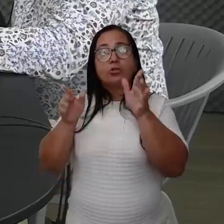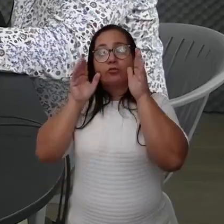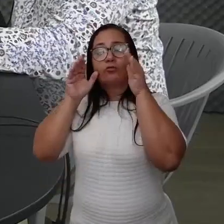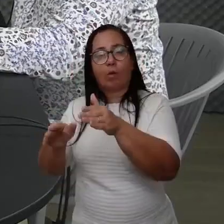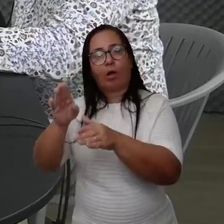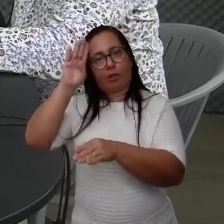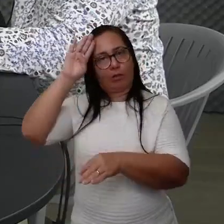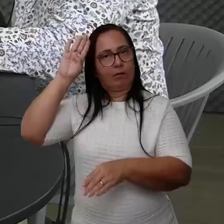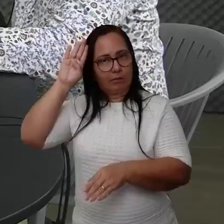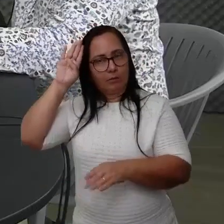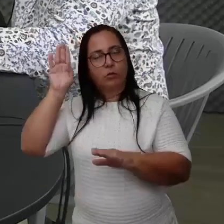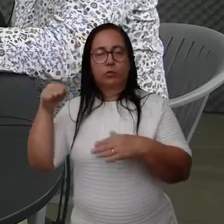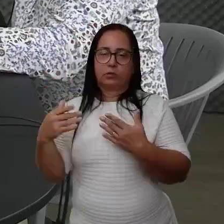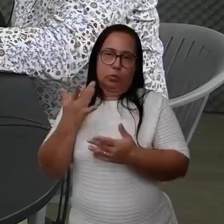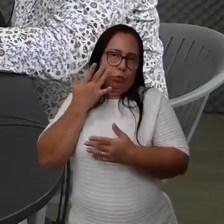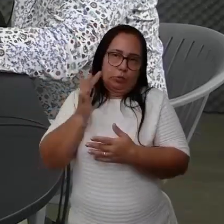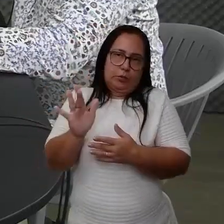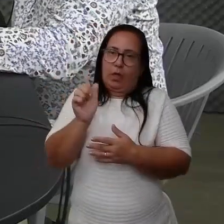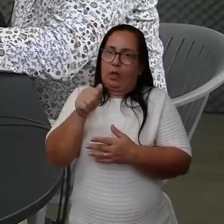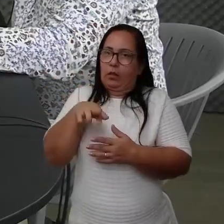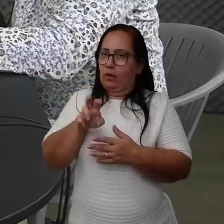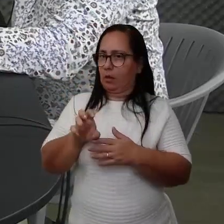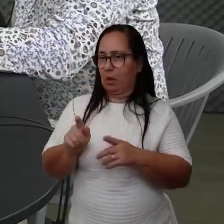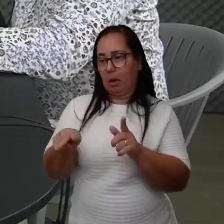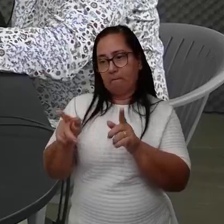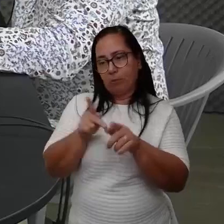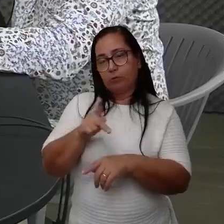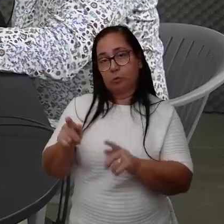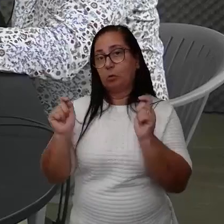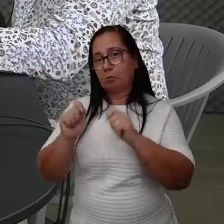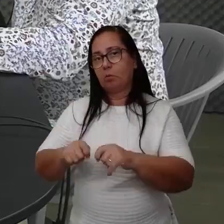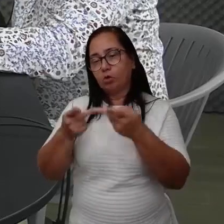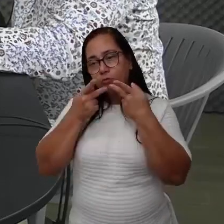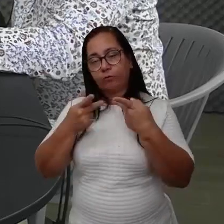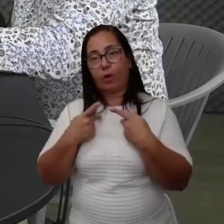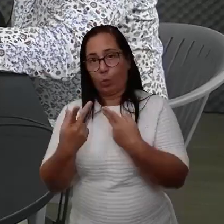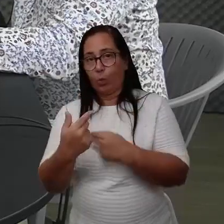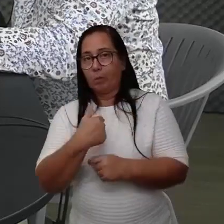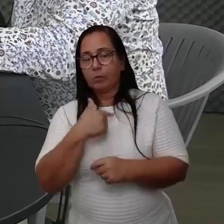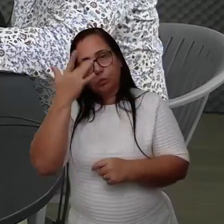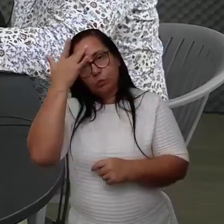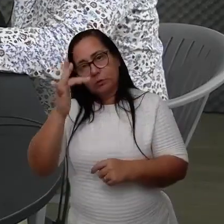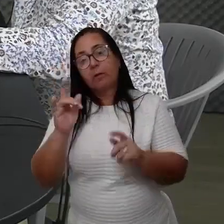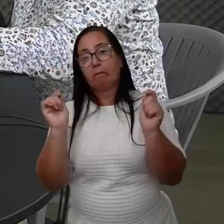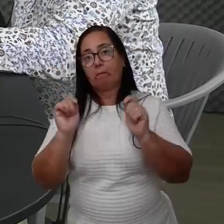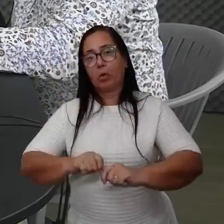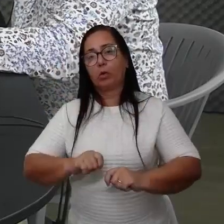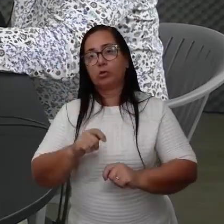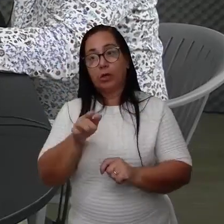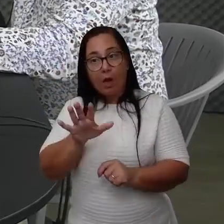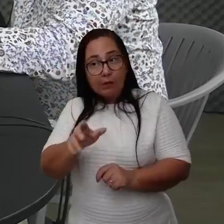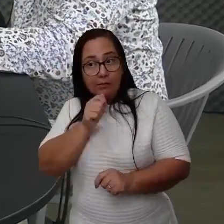Então, não sei se a Andréa, que agora está no lado de professora do curso de comunicação, pode dizer se ainda é